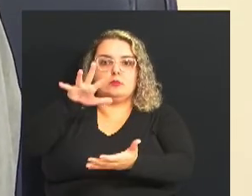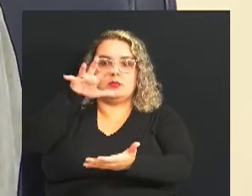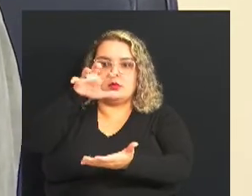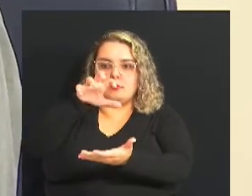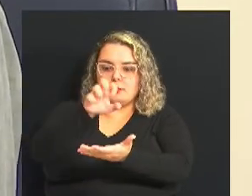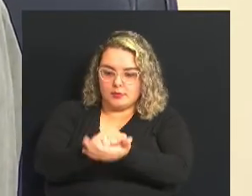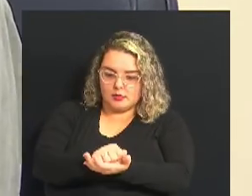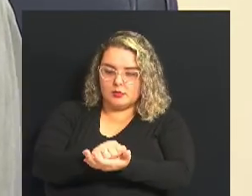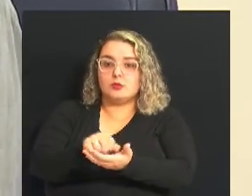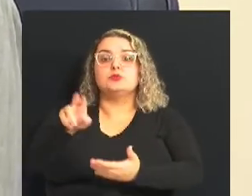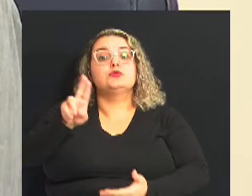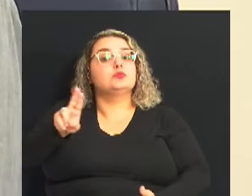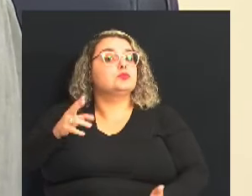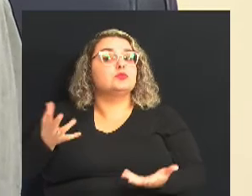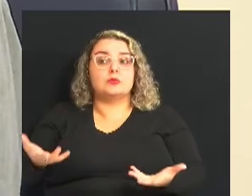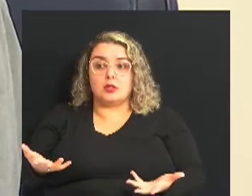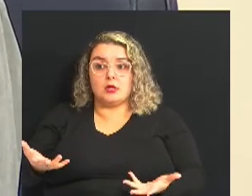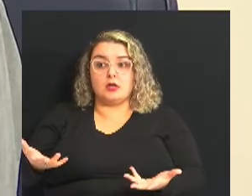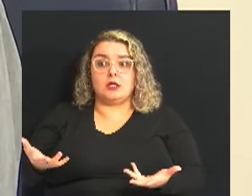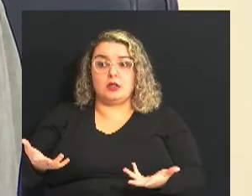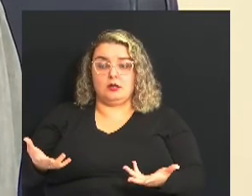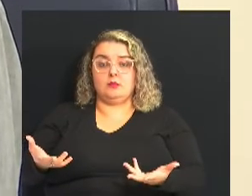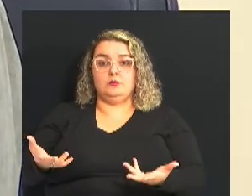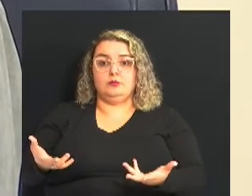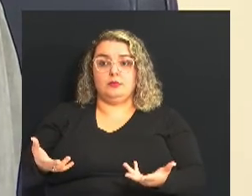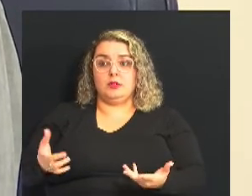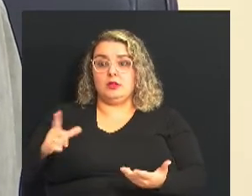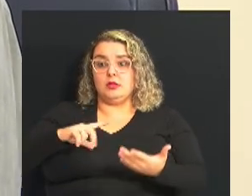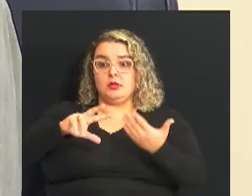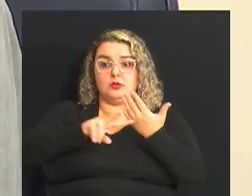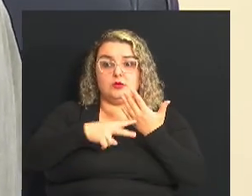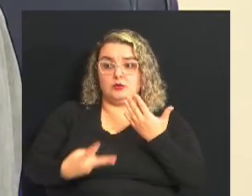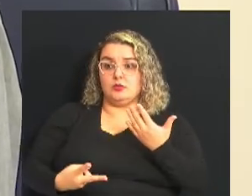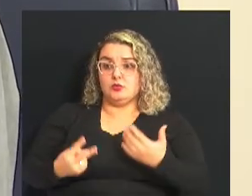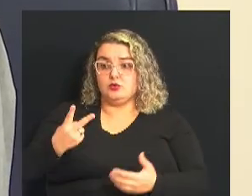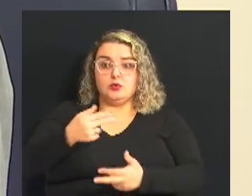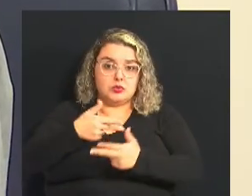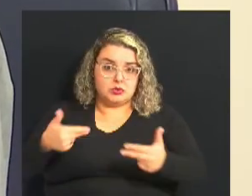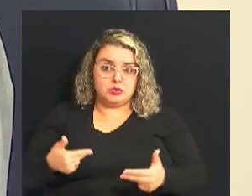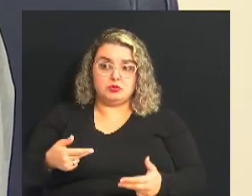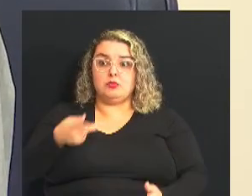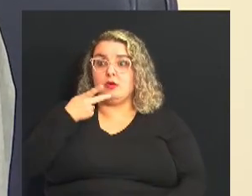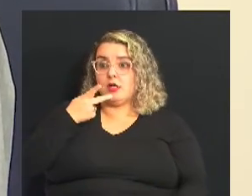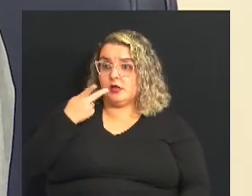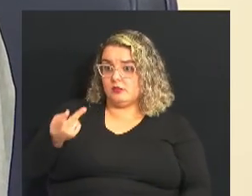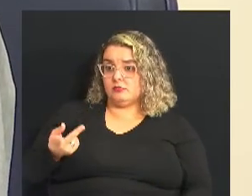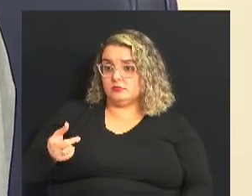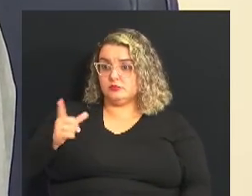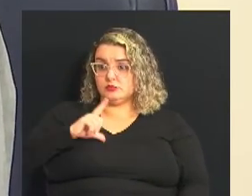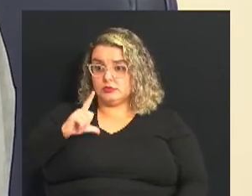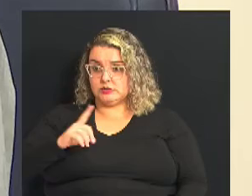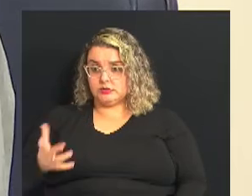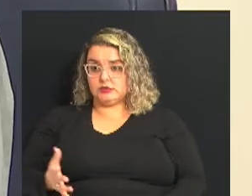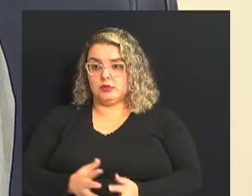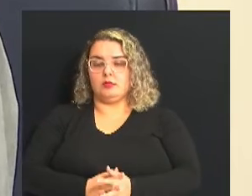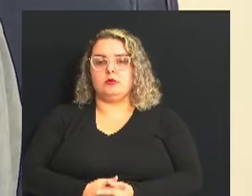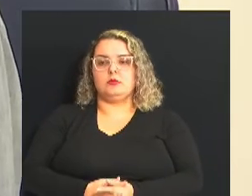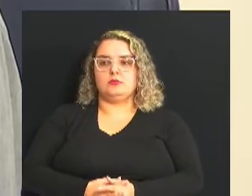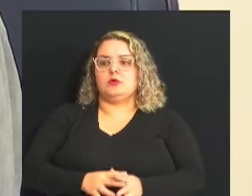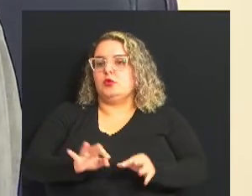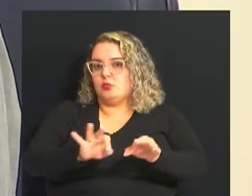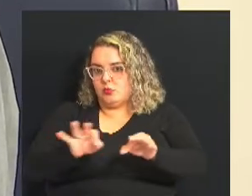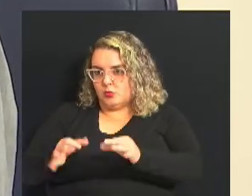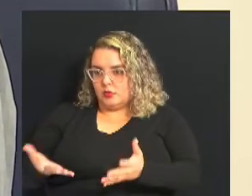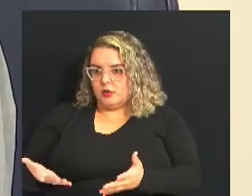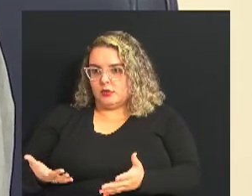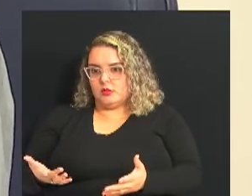e usar isso. Isso tem uma consequência, dois pontos que eu gosto muito de destacar. Por exemplo, nós temos um programa que não